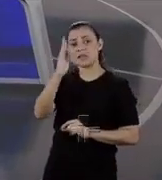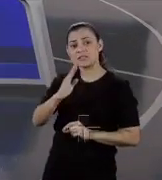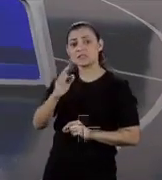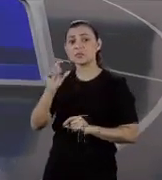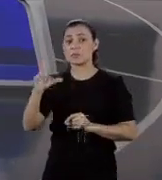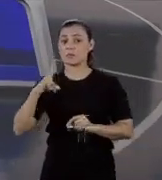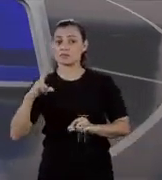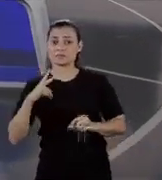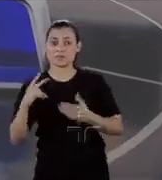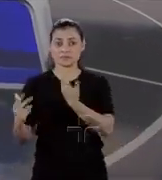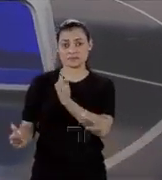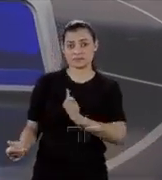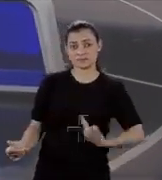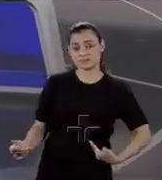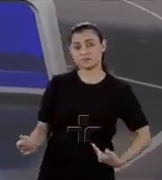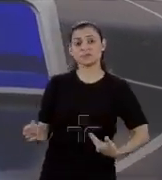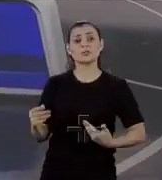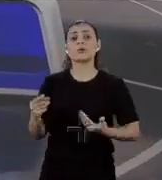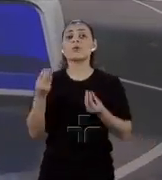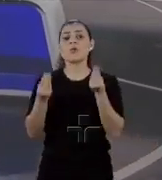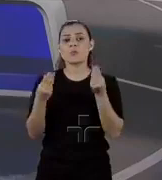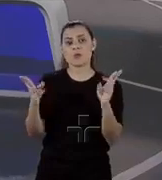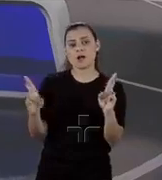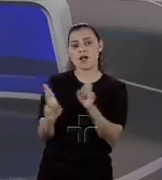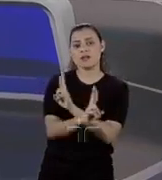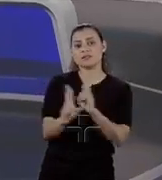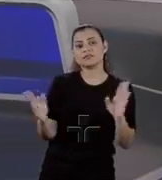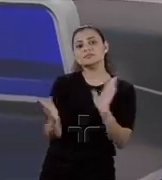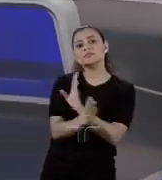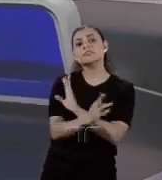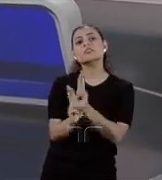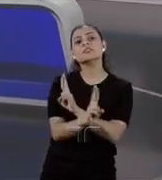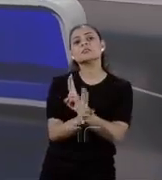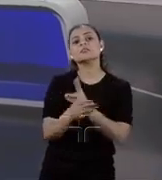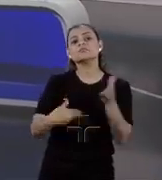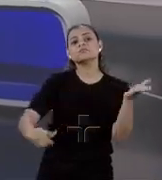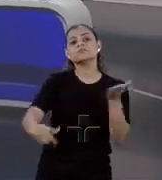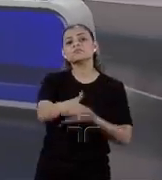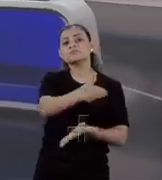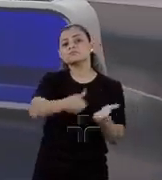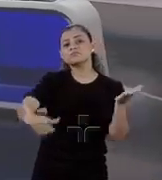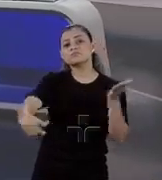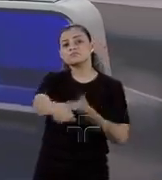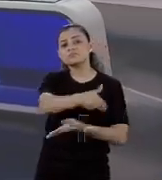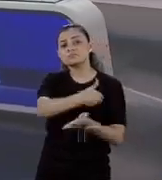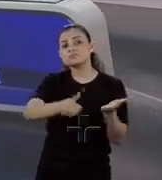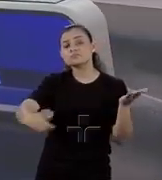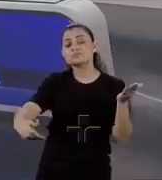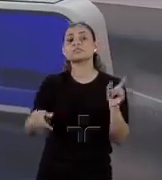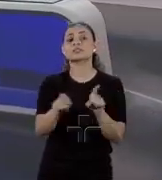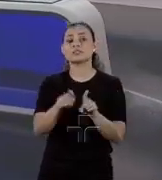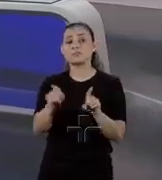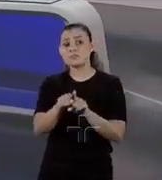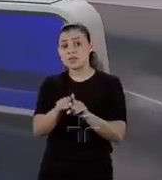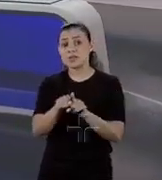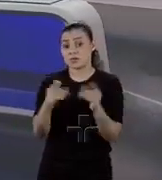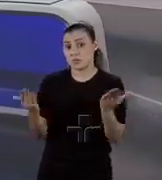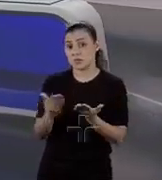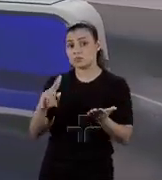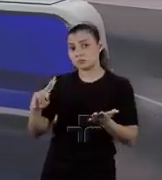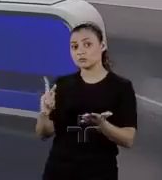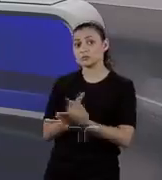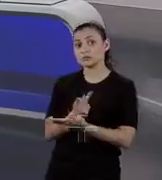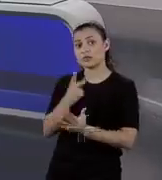essa contaminação que existe entre as relações do próprio poder. Enfim, para quem quer compreender o que está acontecendo hoje, é uma